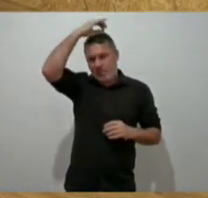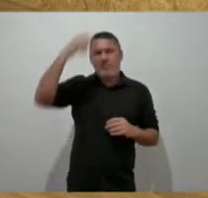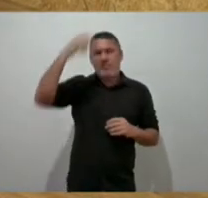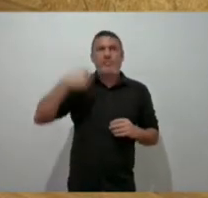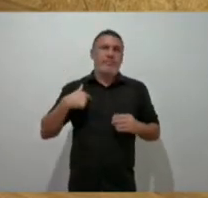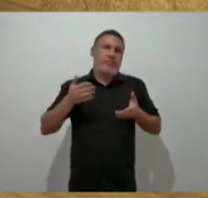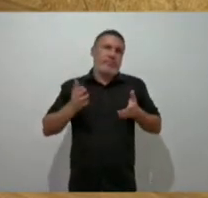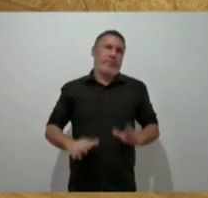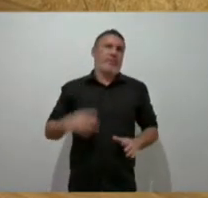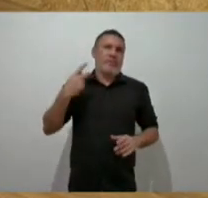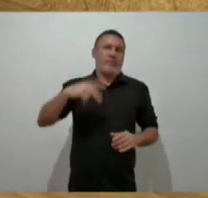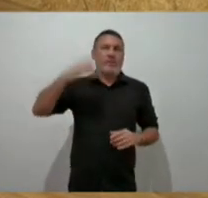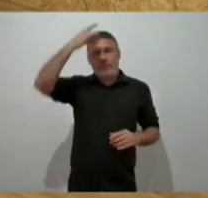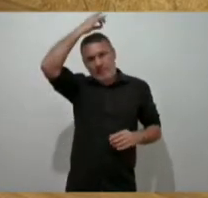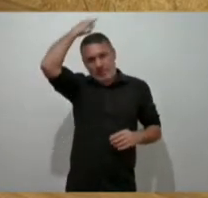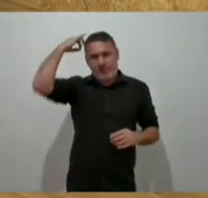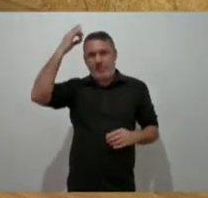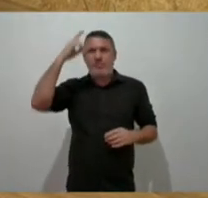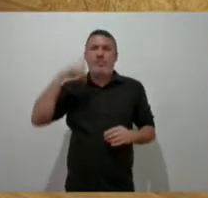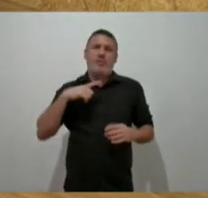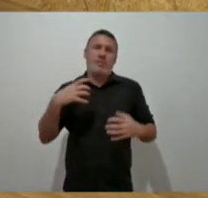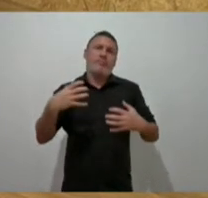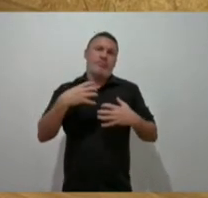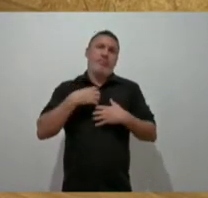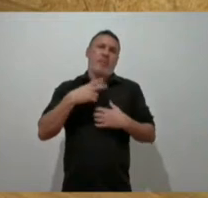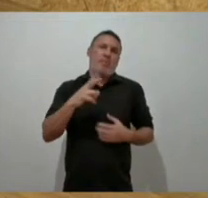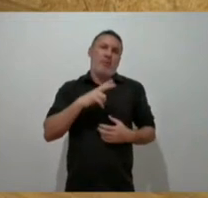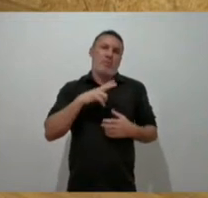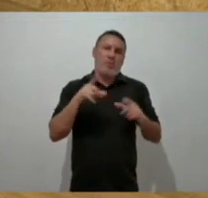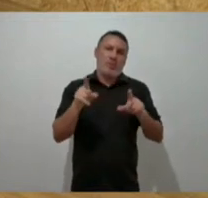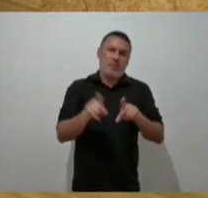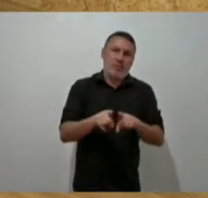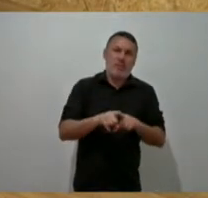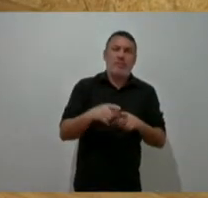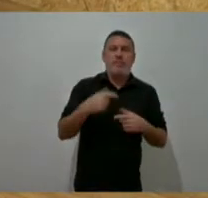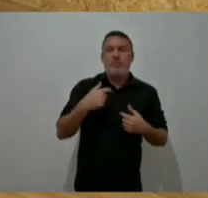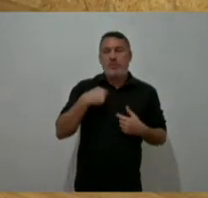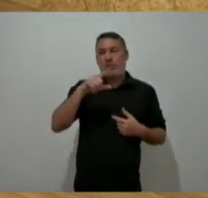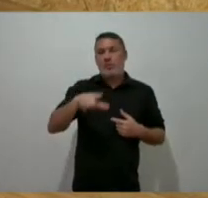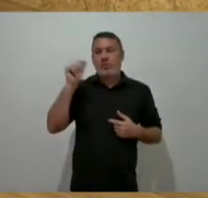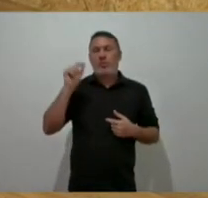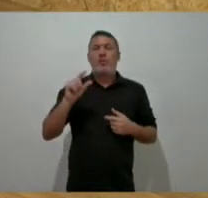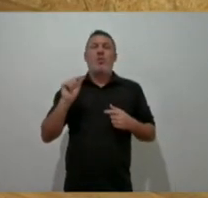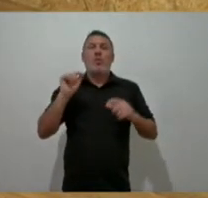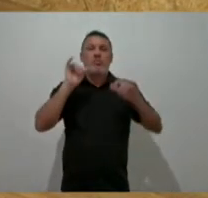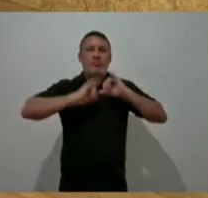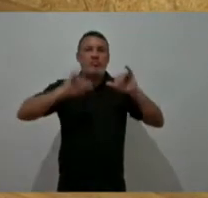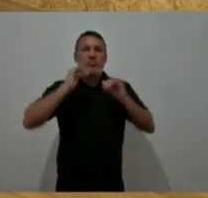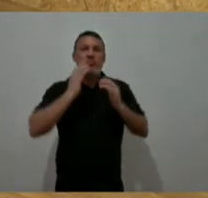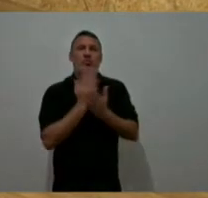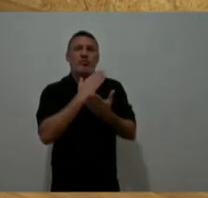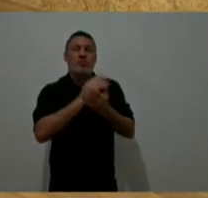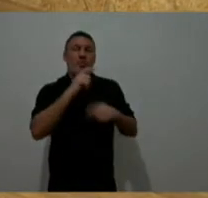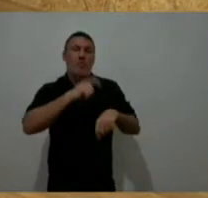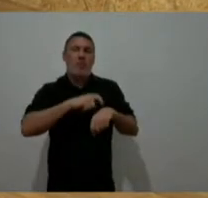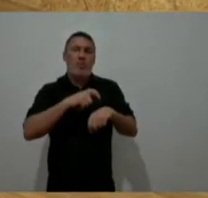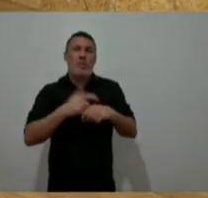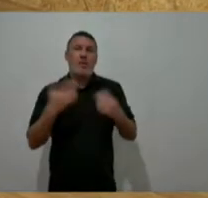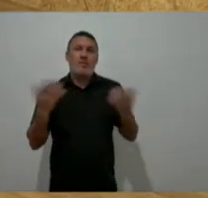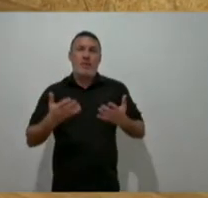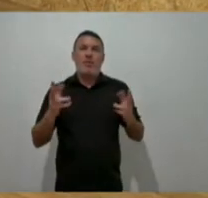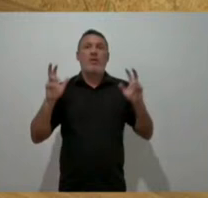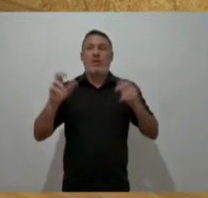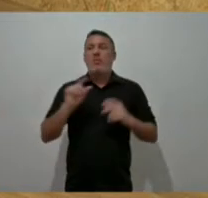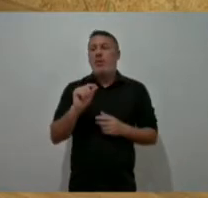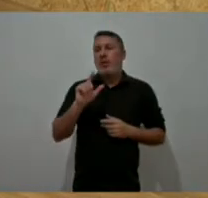em particular. E eu decidi compartilhar esse momento com vocês falando sobre legado, né?